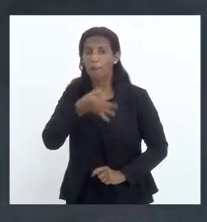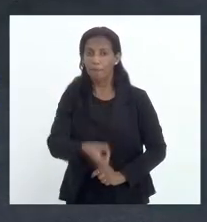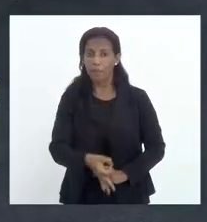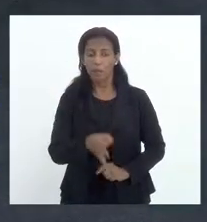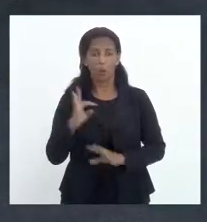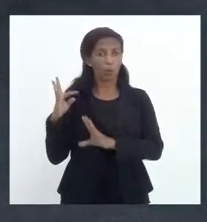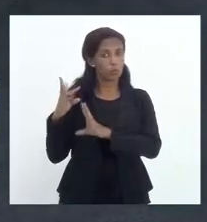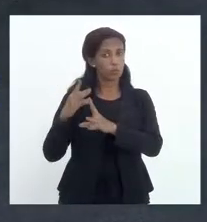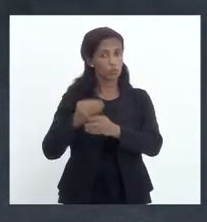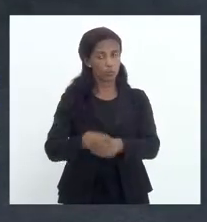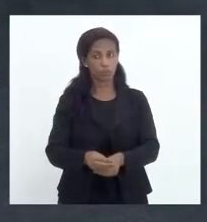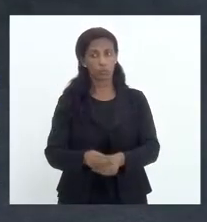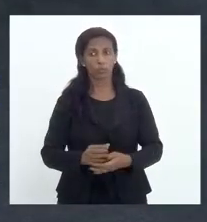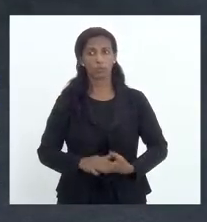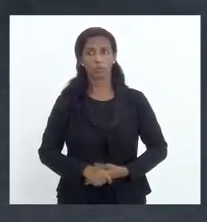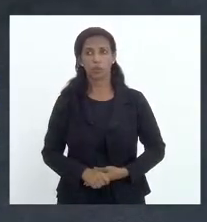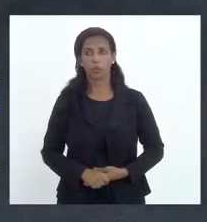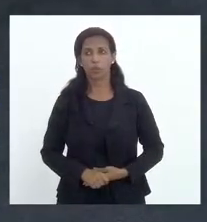tudo isso. Agora,